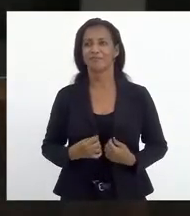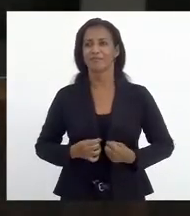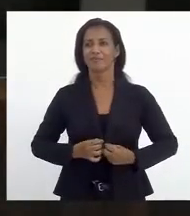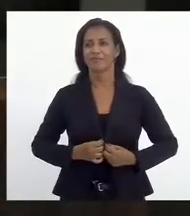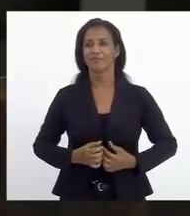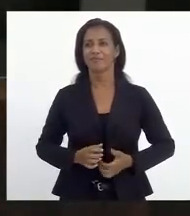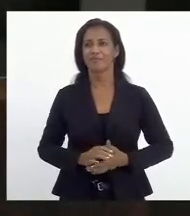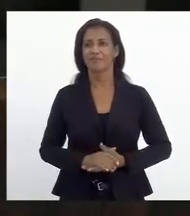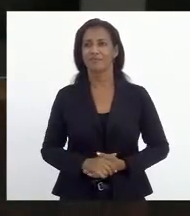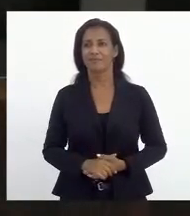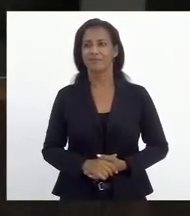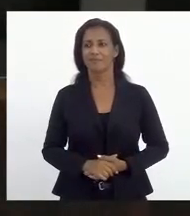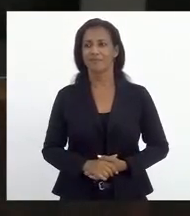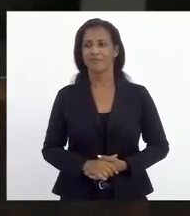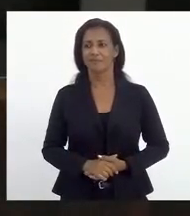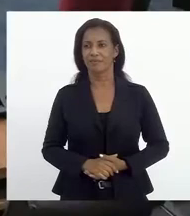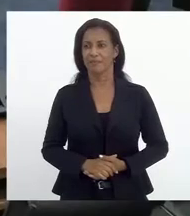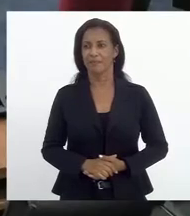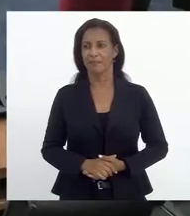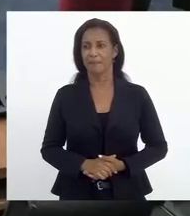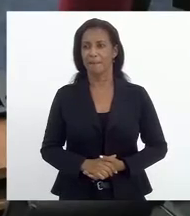Eu.